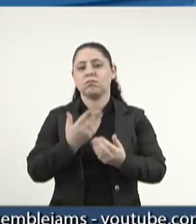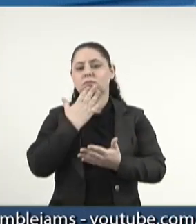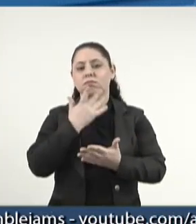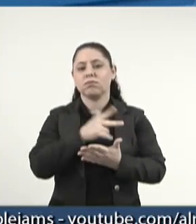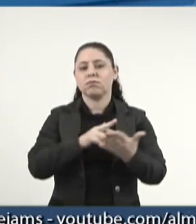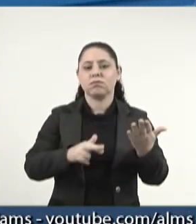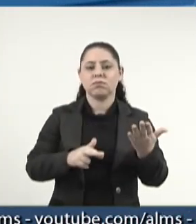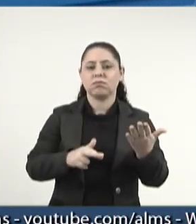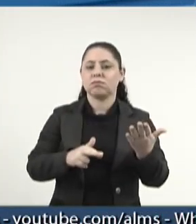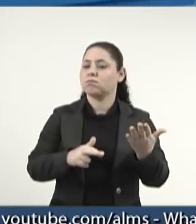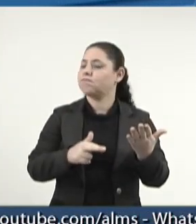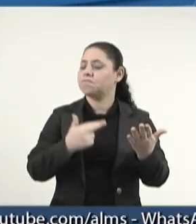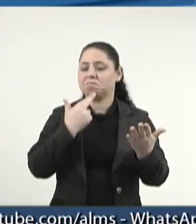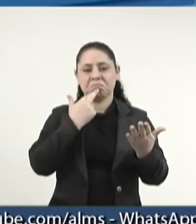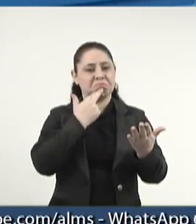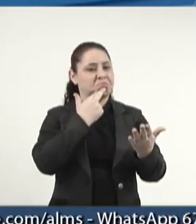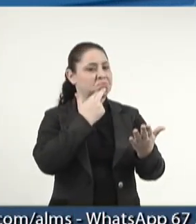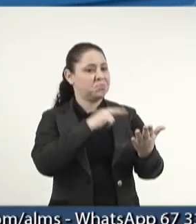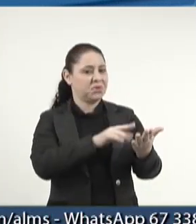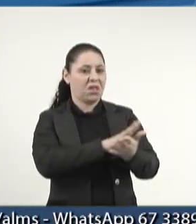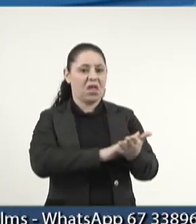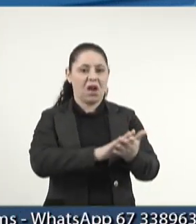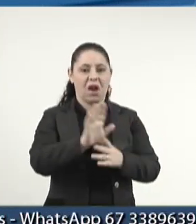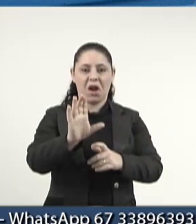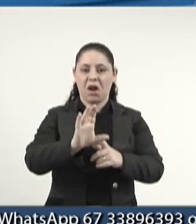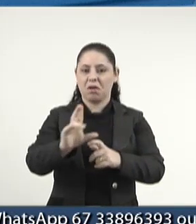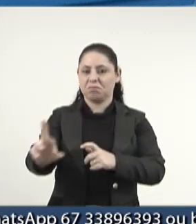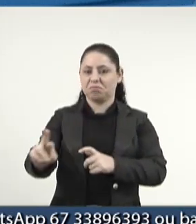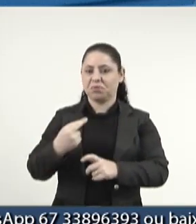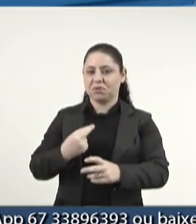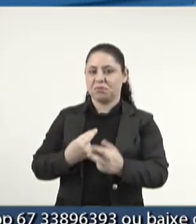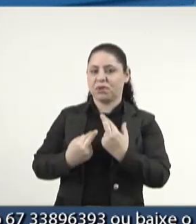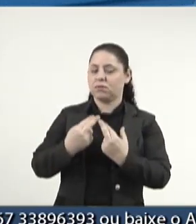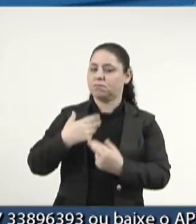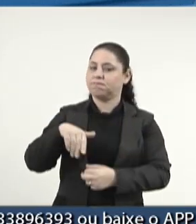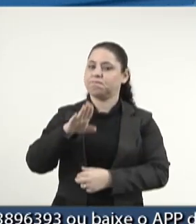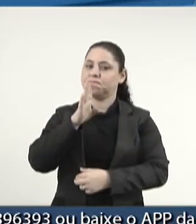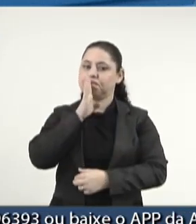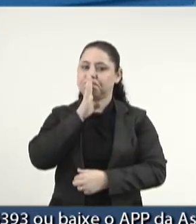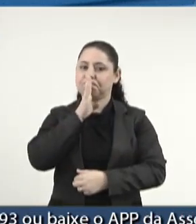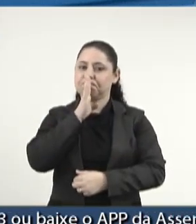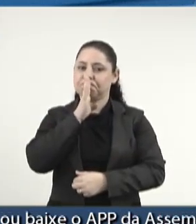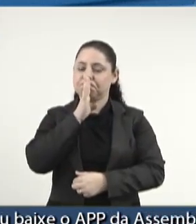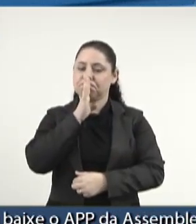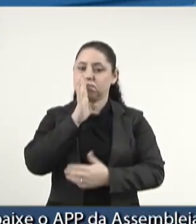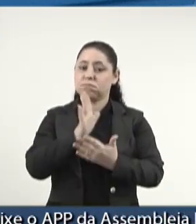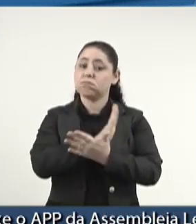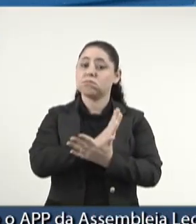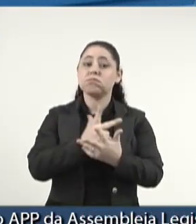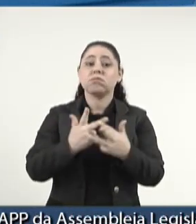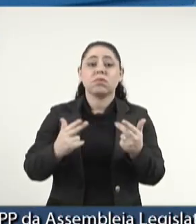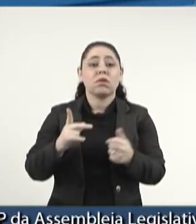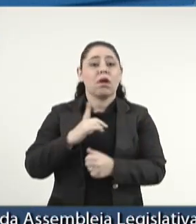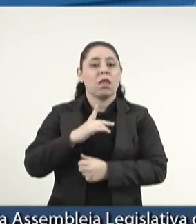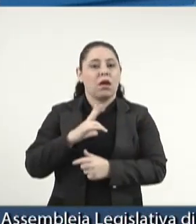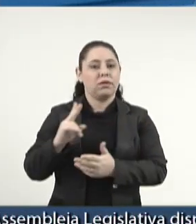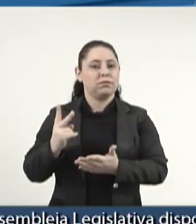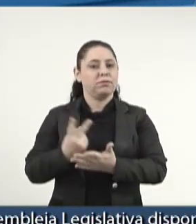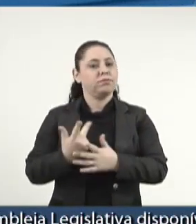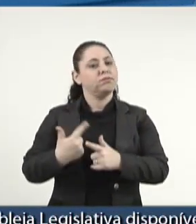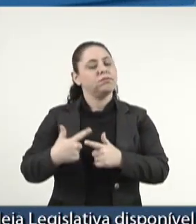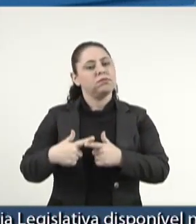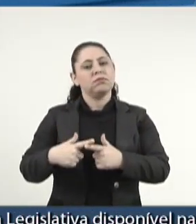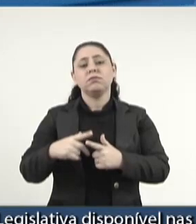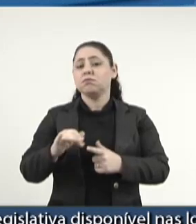requerimentos não foram respondidos. A Cacemes realmente vem omitindo, alguma coisa tem, porque senão já